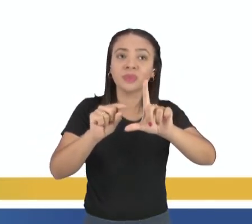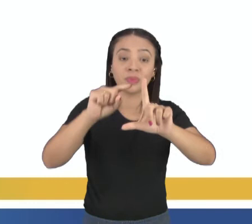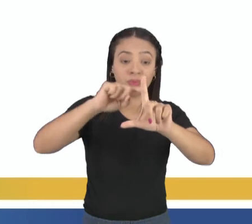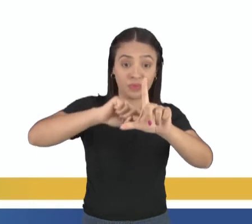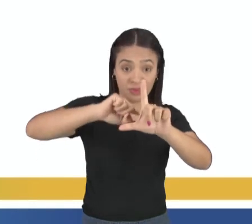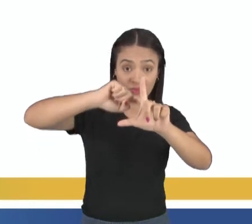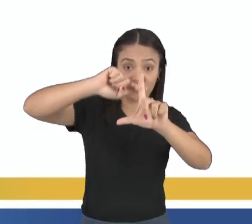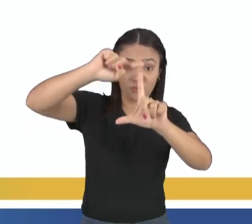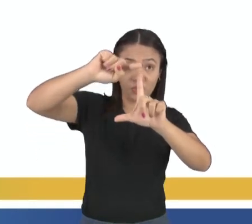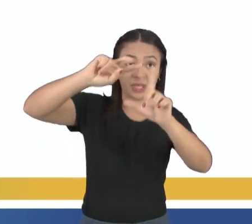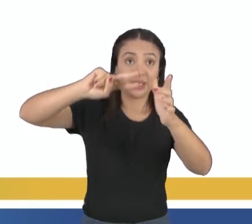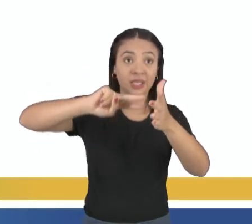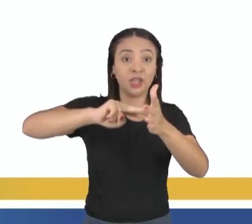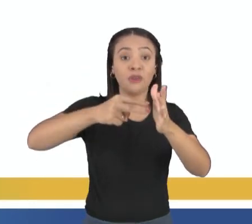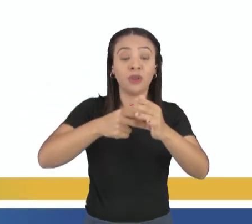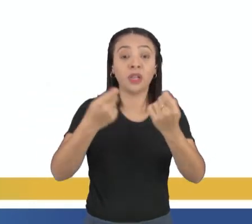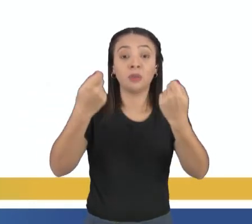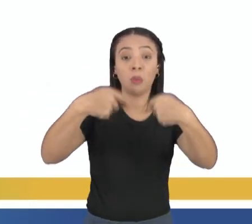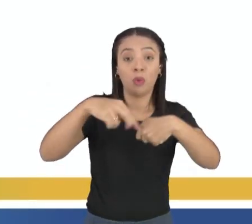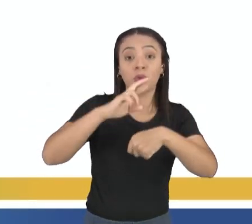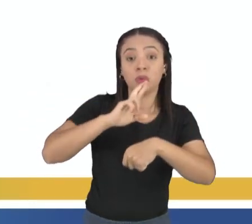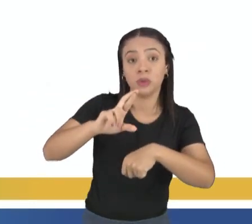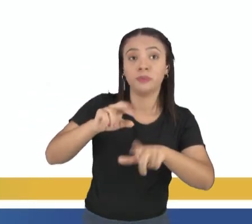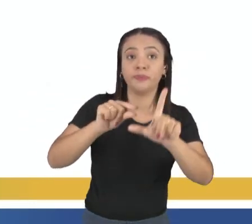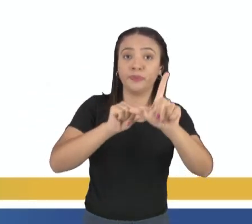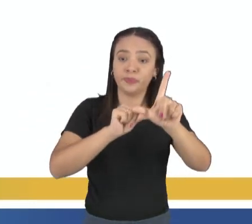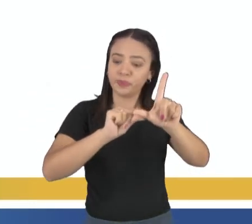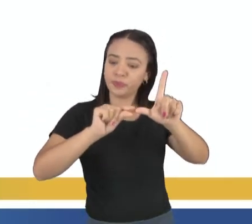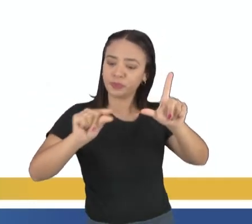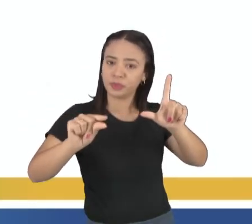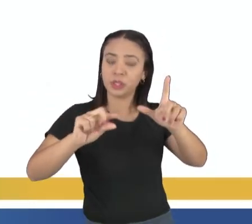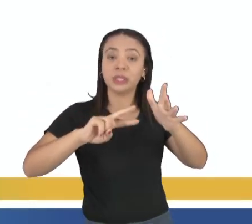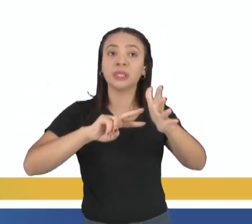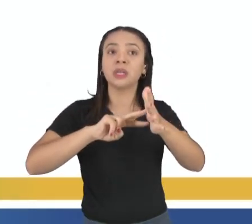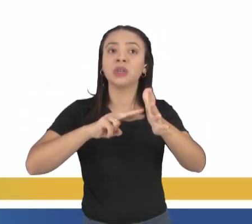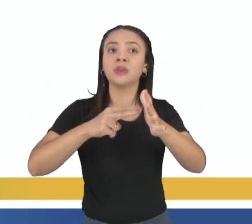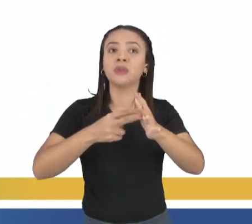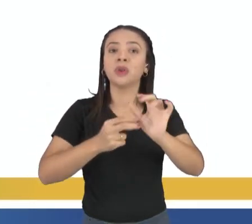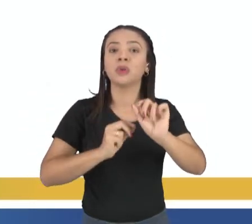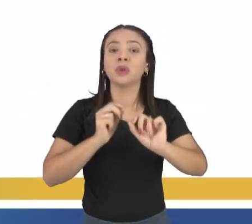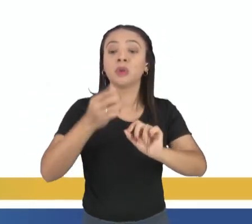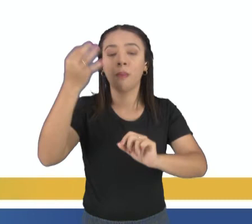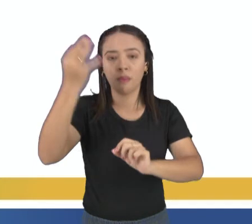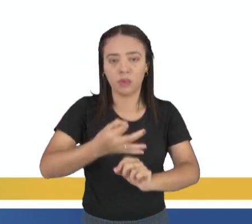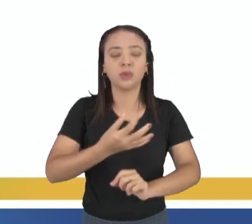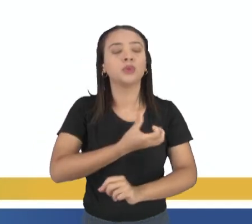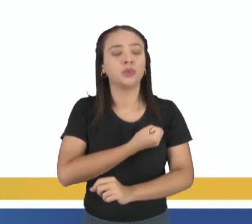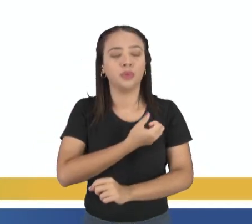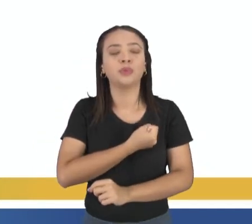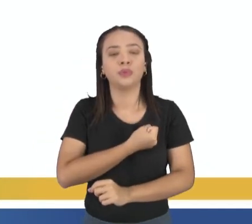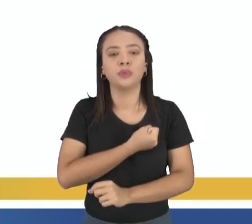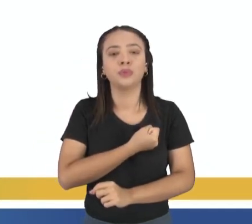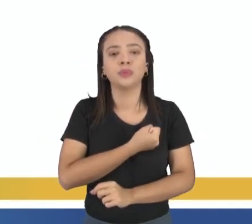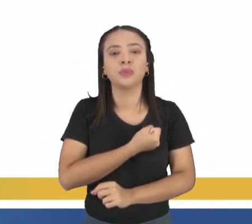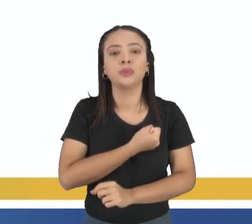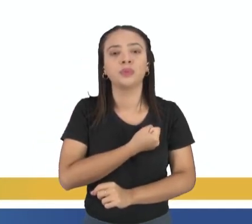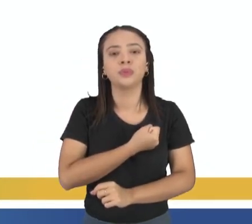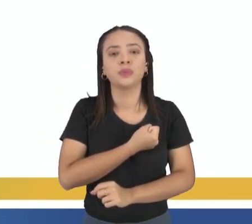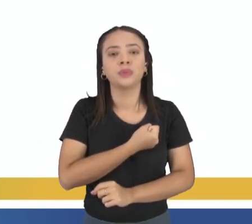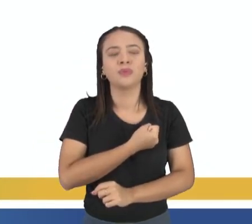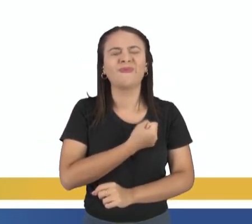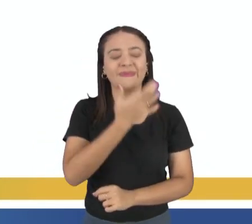vertical representa as possibilidades de resposta e o eixo horizontal aí seria, né, os percentuais